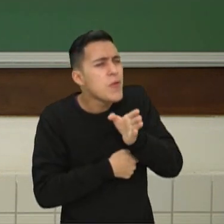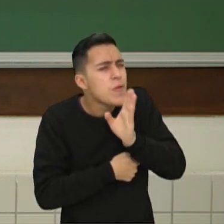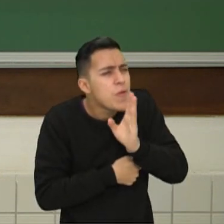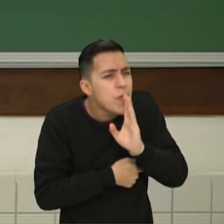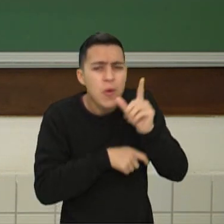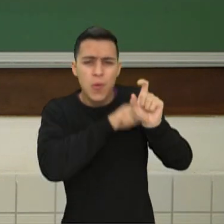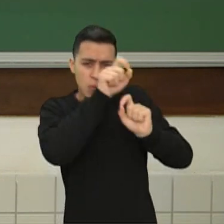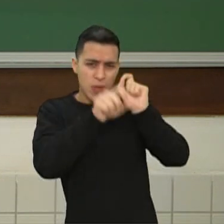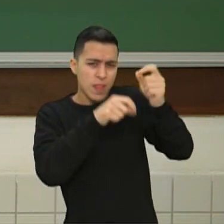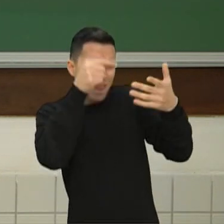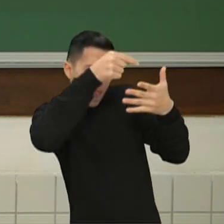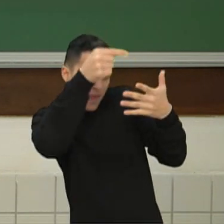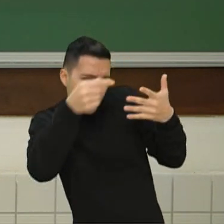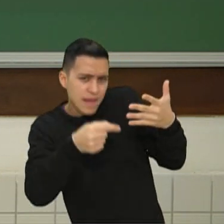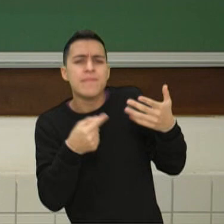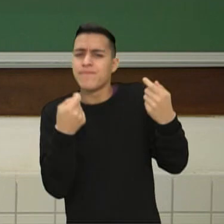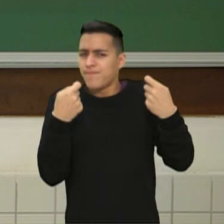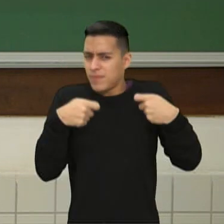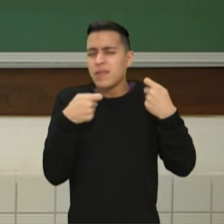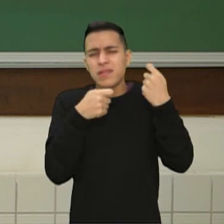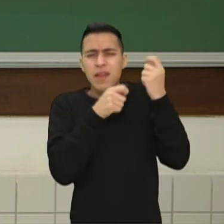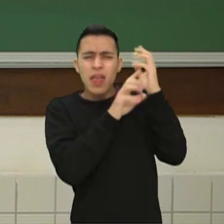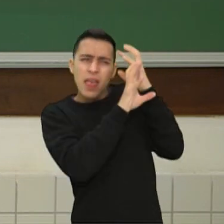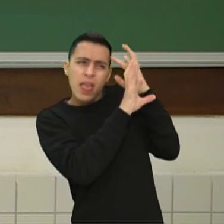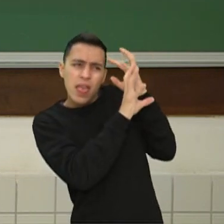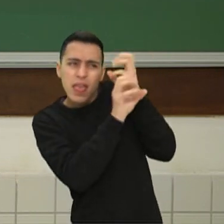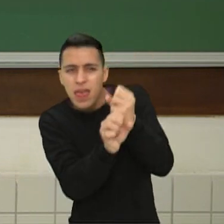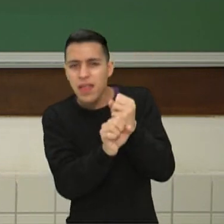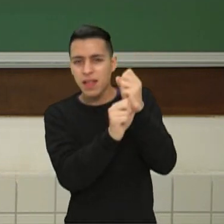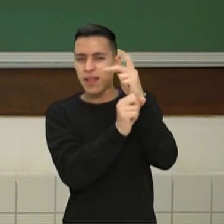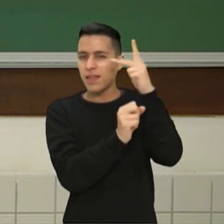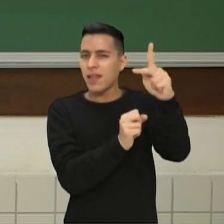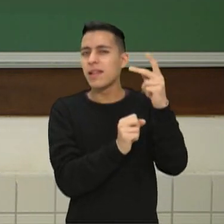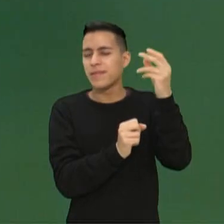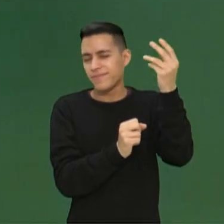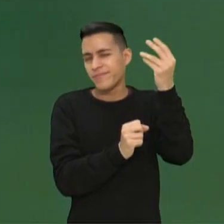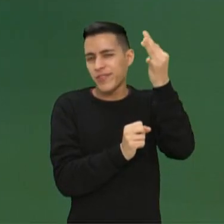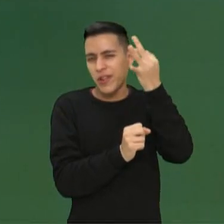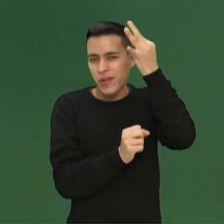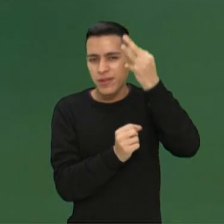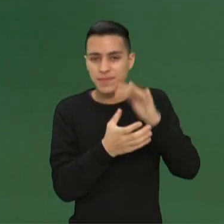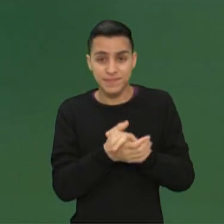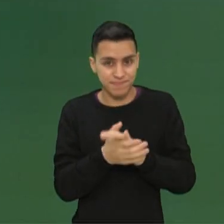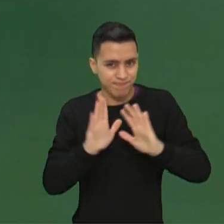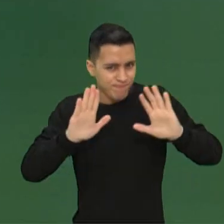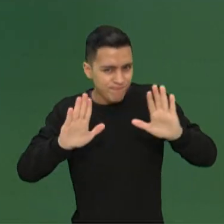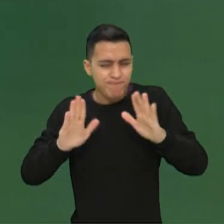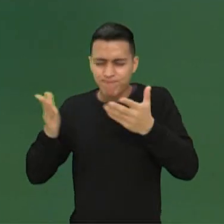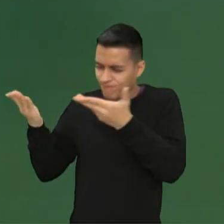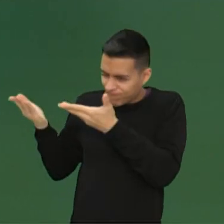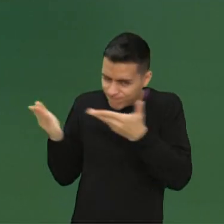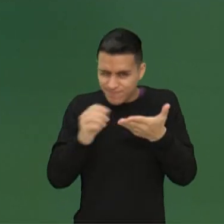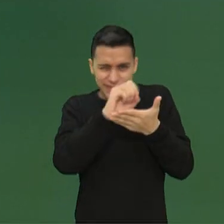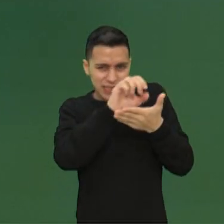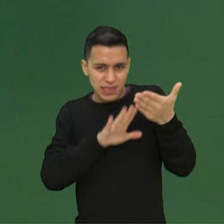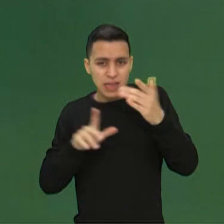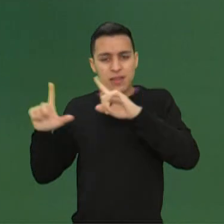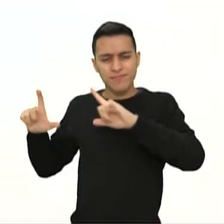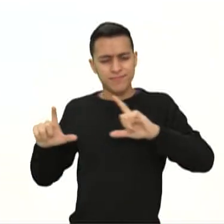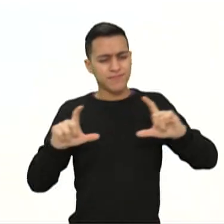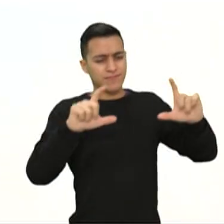pontos aí da filosofia kantiana, tá? Então vamos revisar alguns pontos da filosofia dele. Para isso, um exercício aqui, né? Dentro